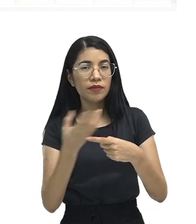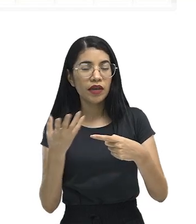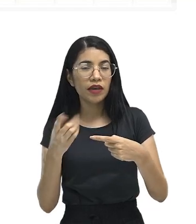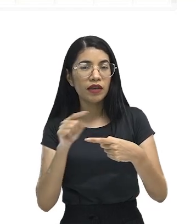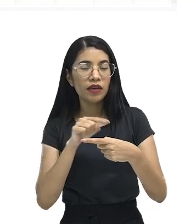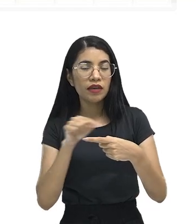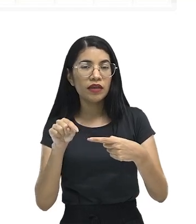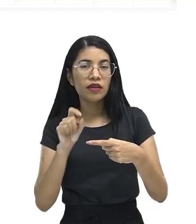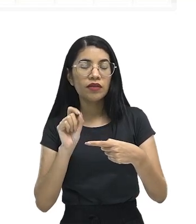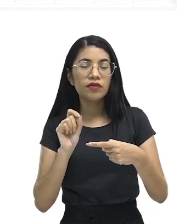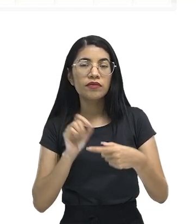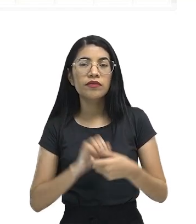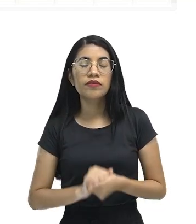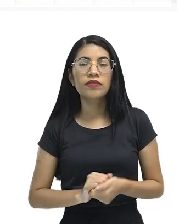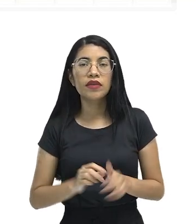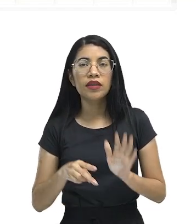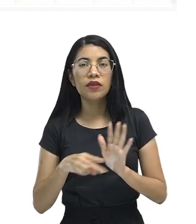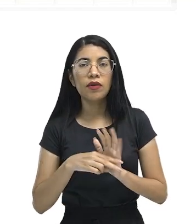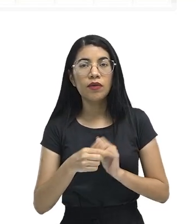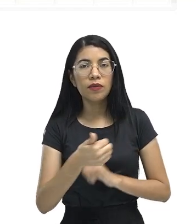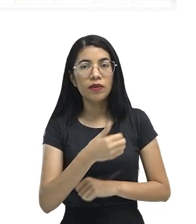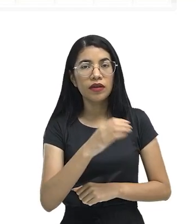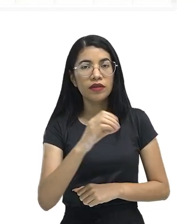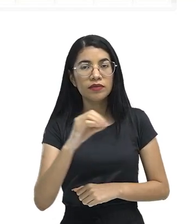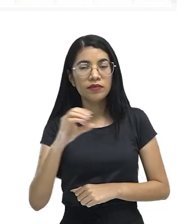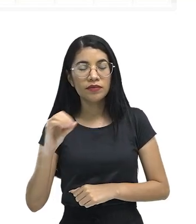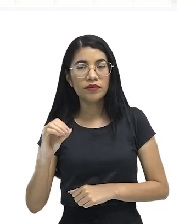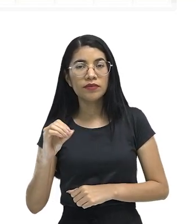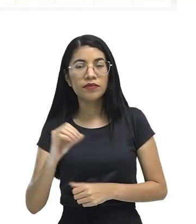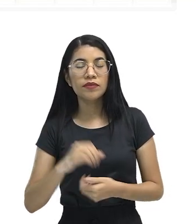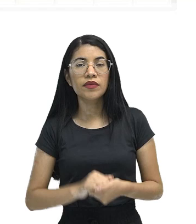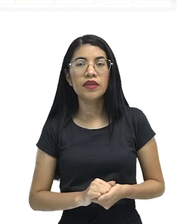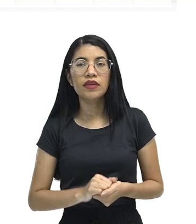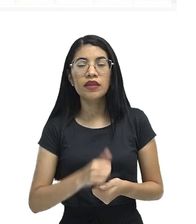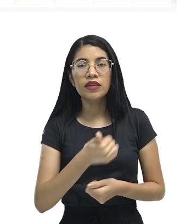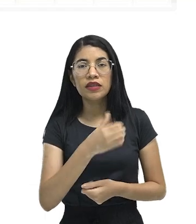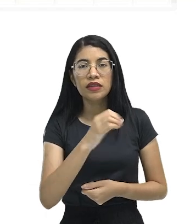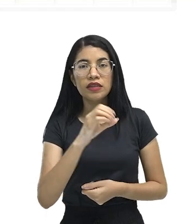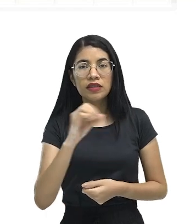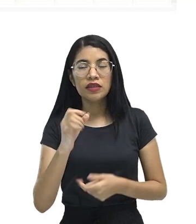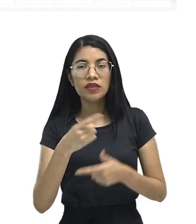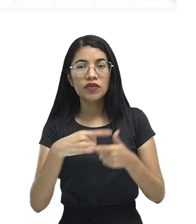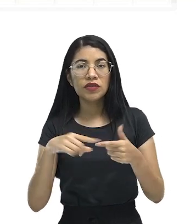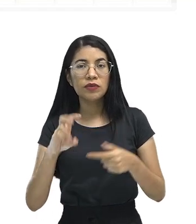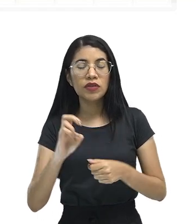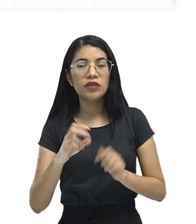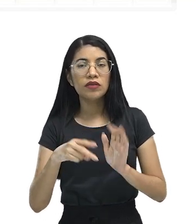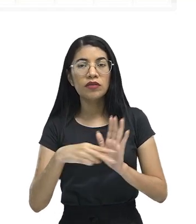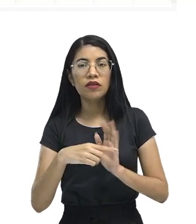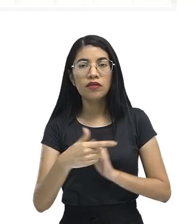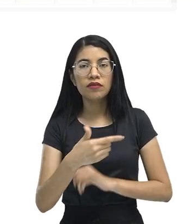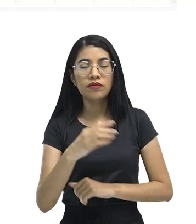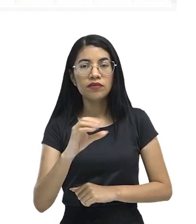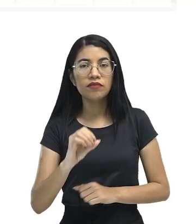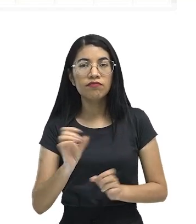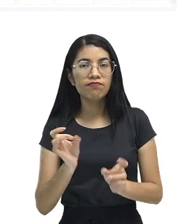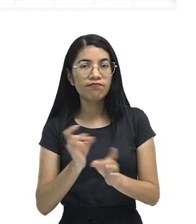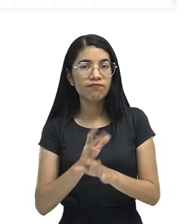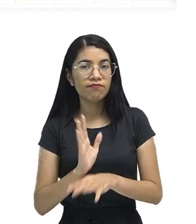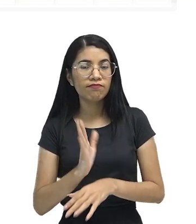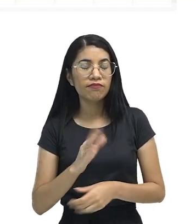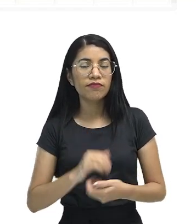desse somatório é igual a 100, tá? E 100 dividido para 5 é igual a 20. Então